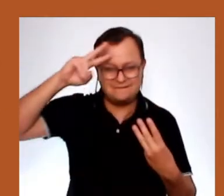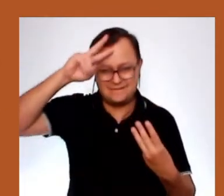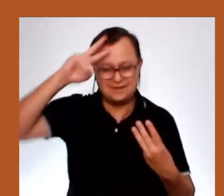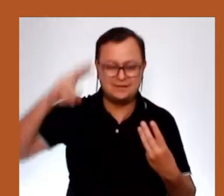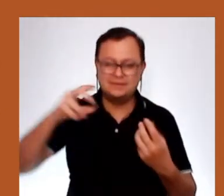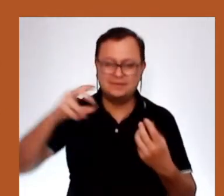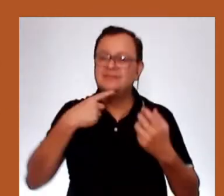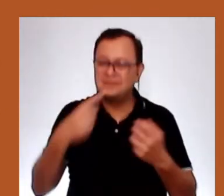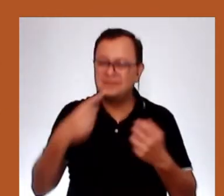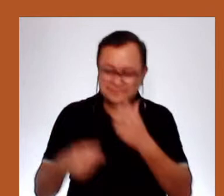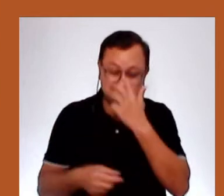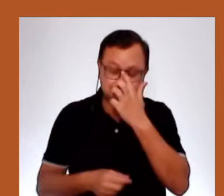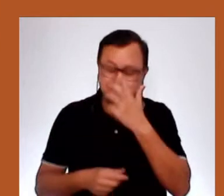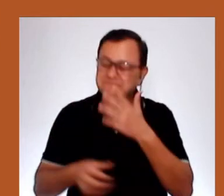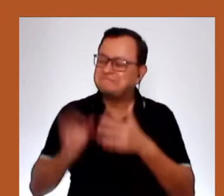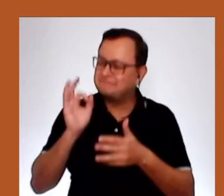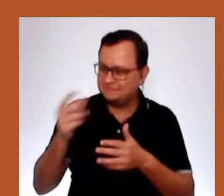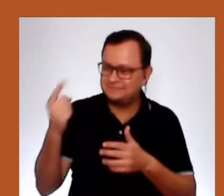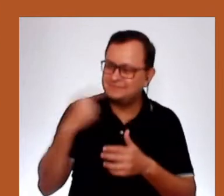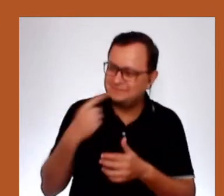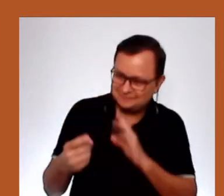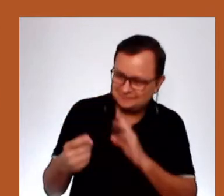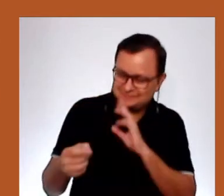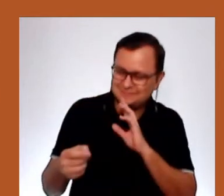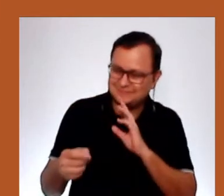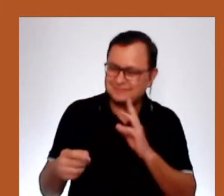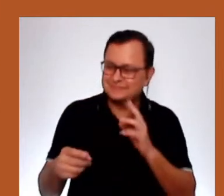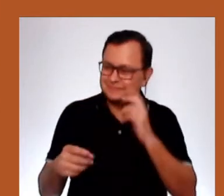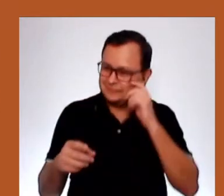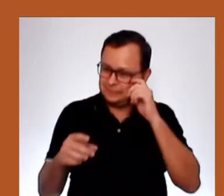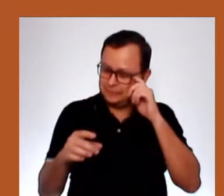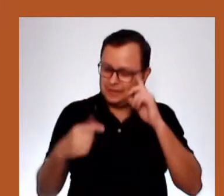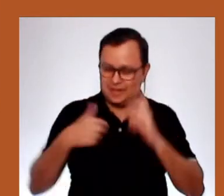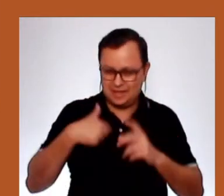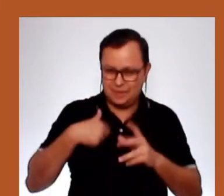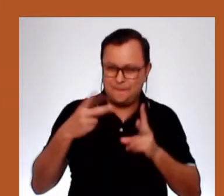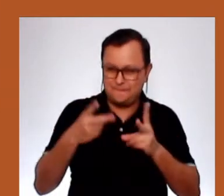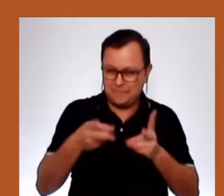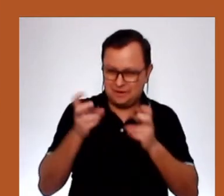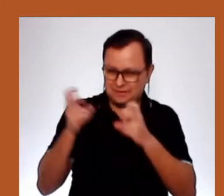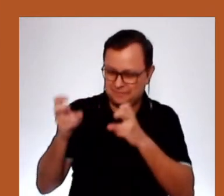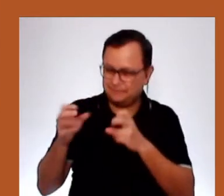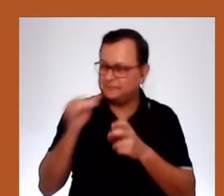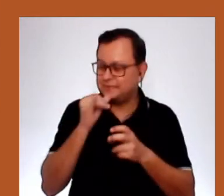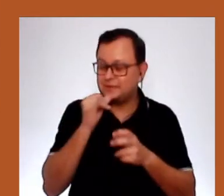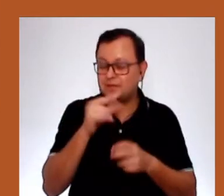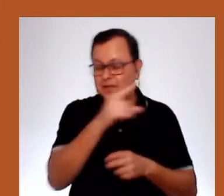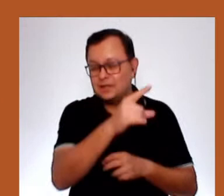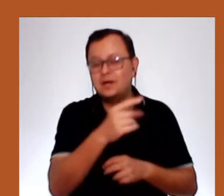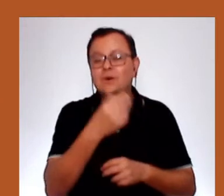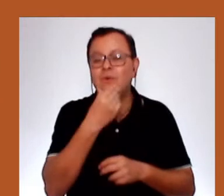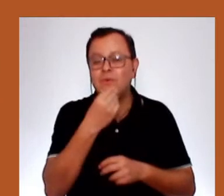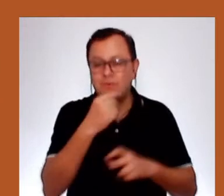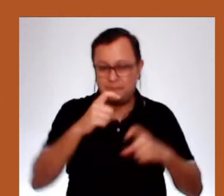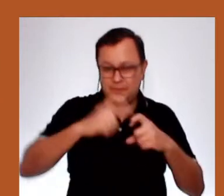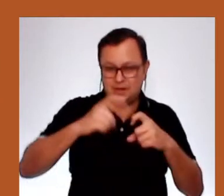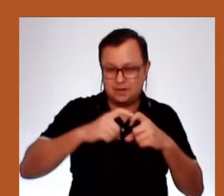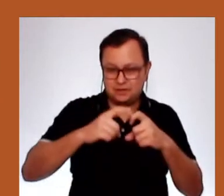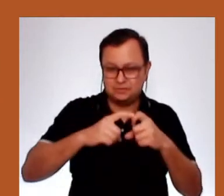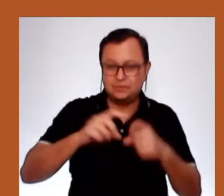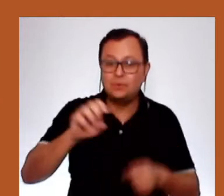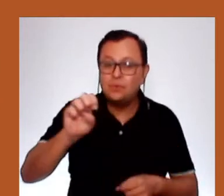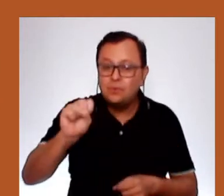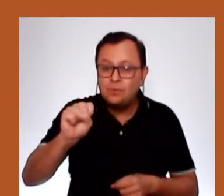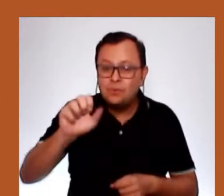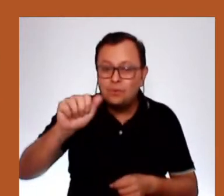certas pinceladas, né? O doutor Samir, ele fala, numa das falas dele, ele diz assim: para a falência tem jeito,